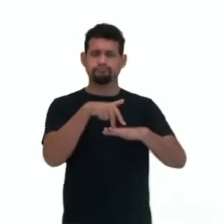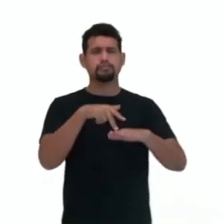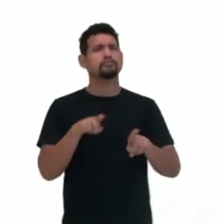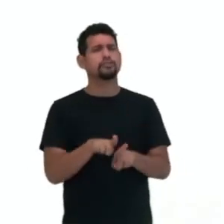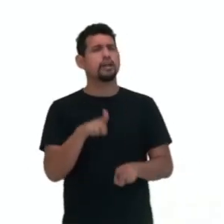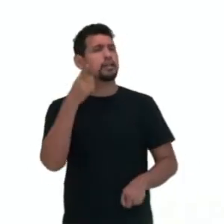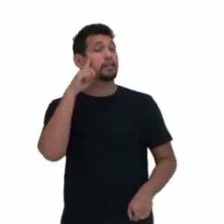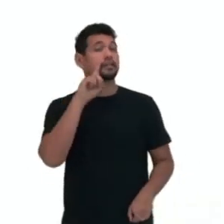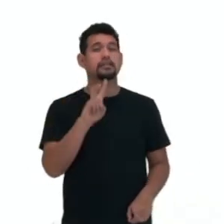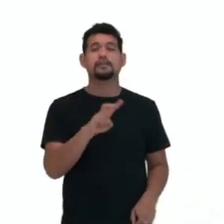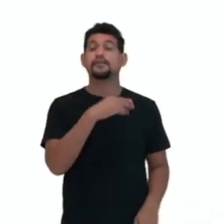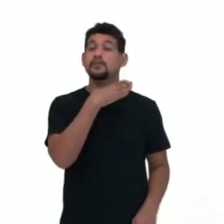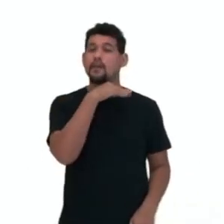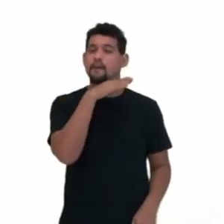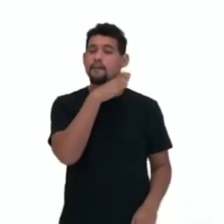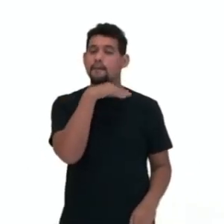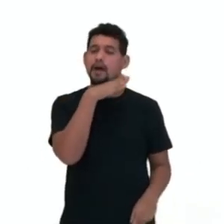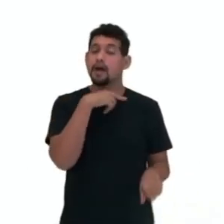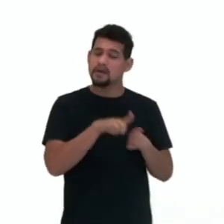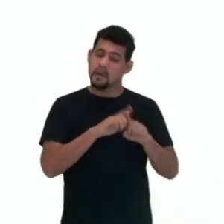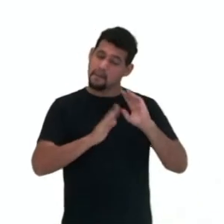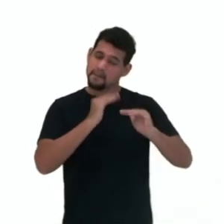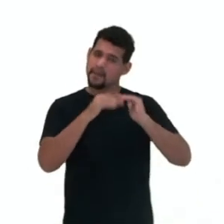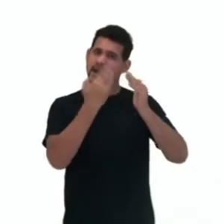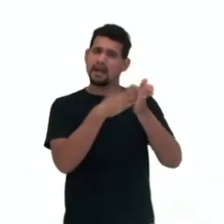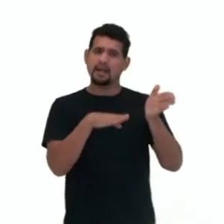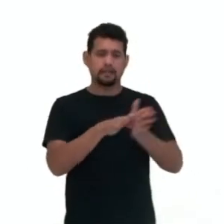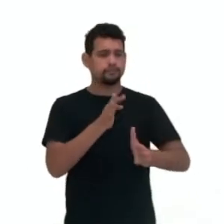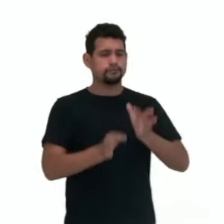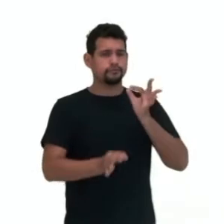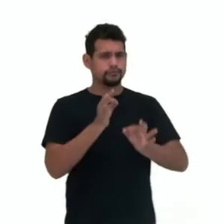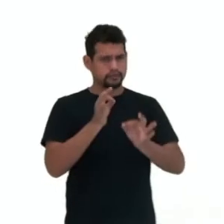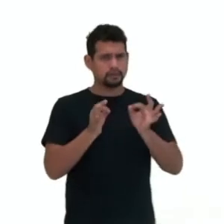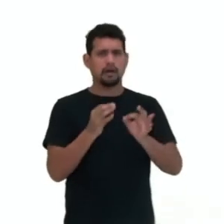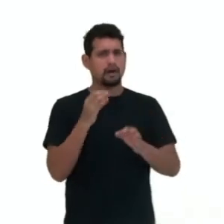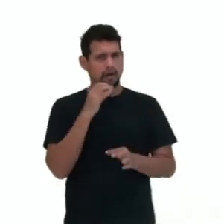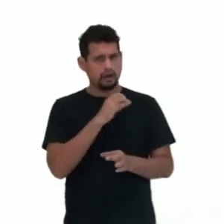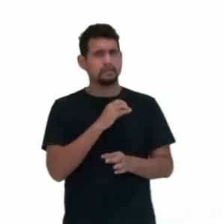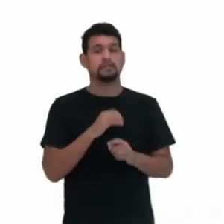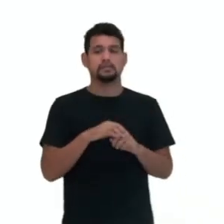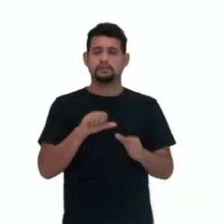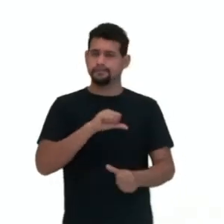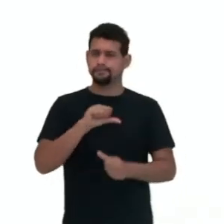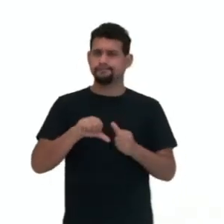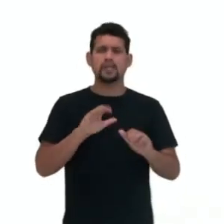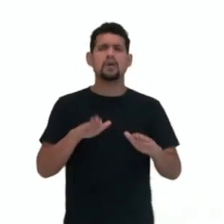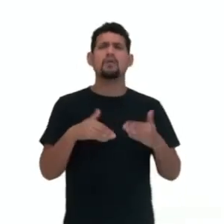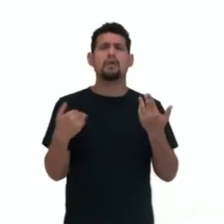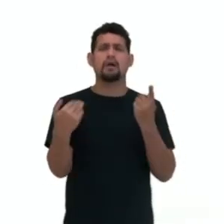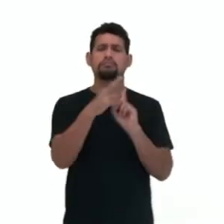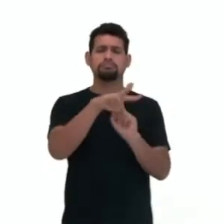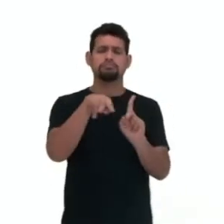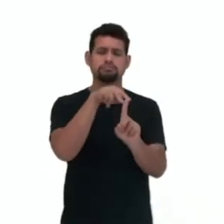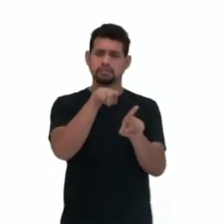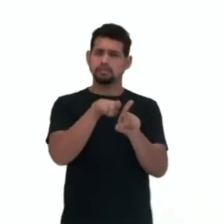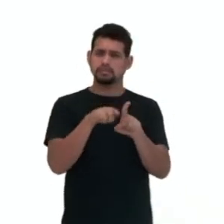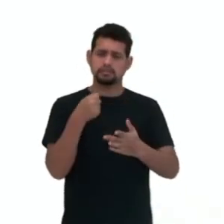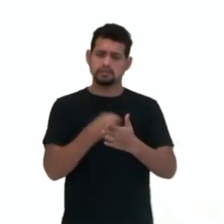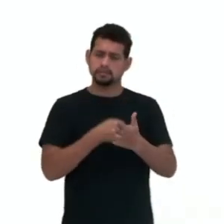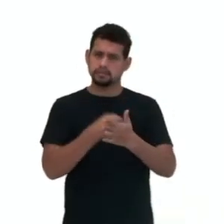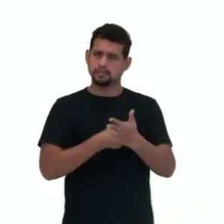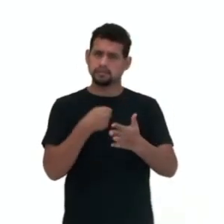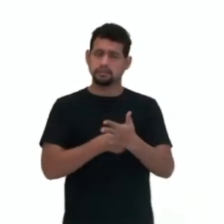de março e muitas vezes mais, até vermos a justiça climática. Então, qual é o ponto de vista defendido